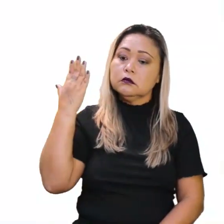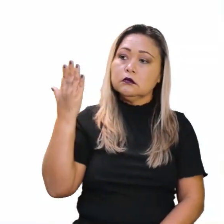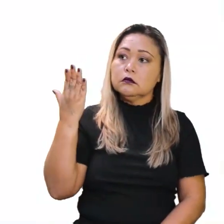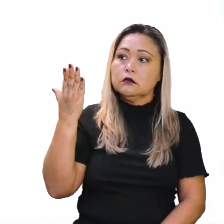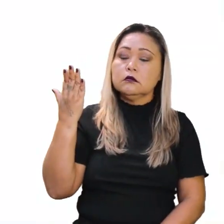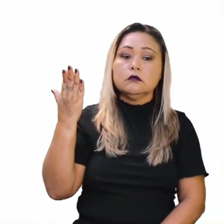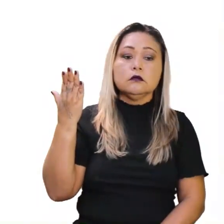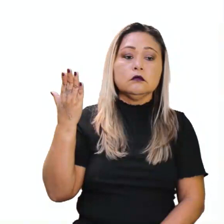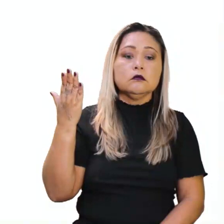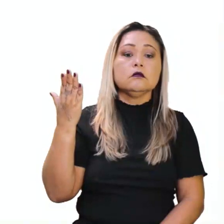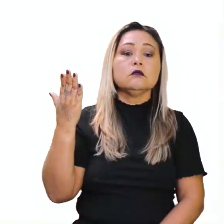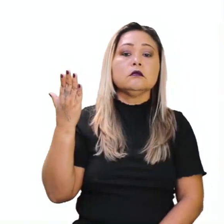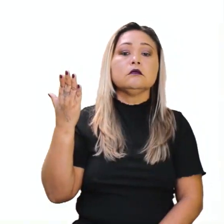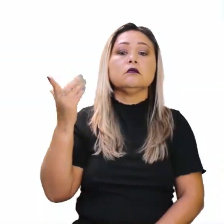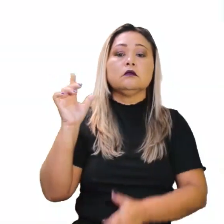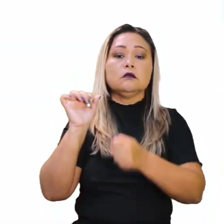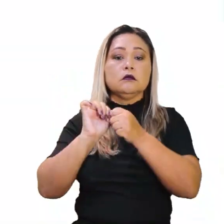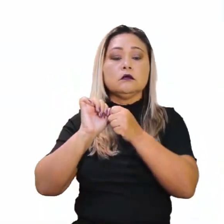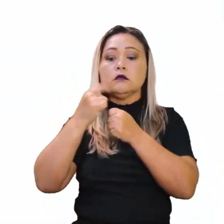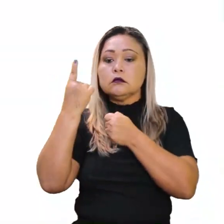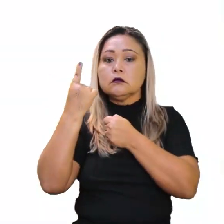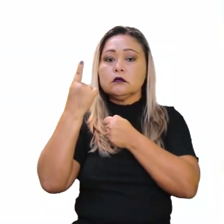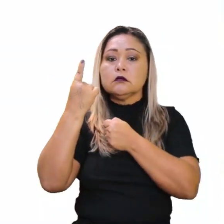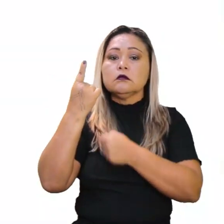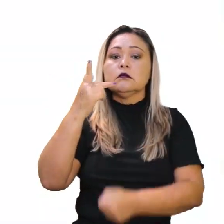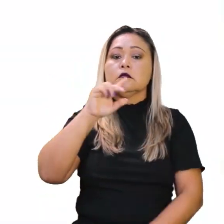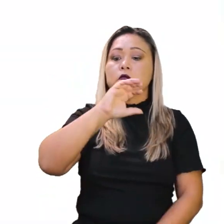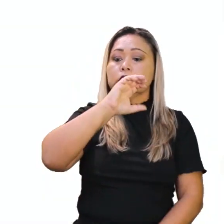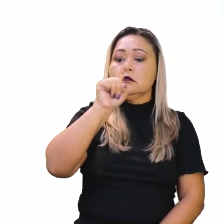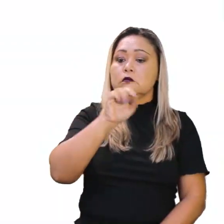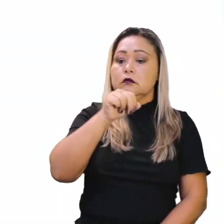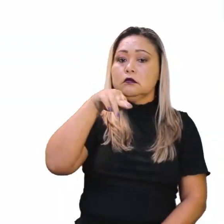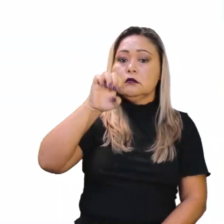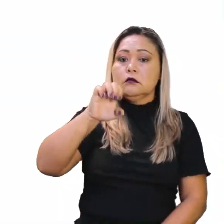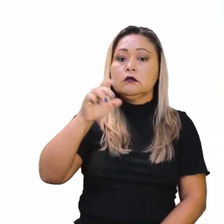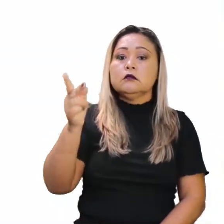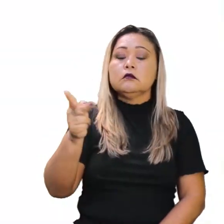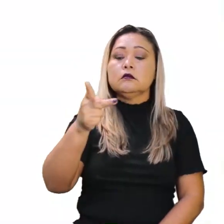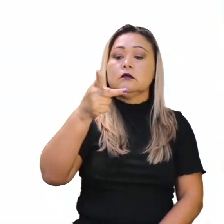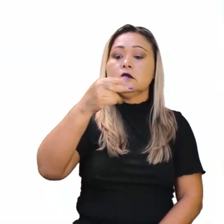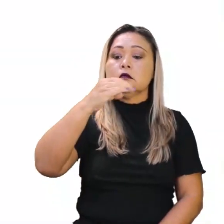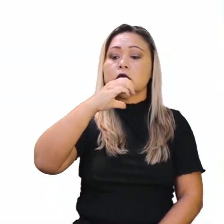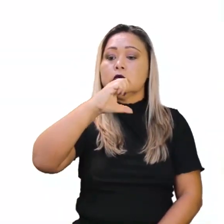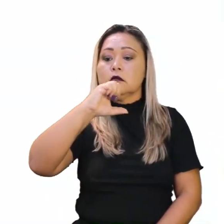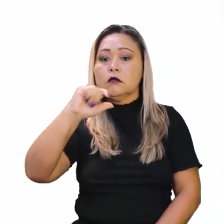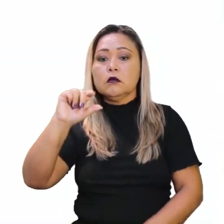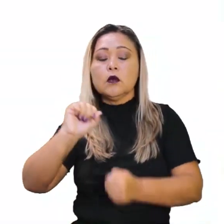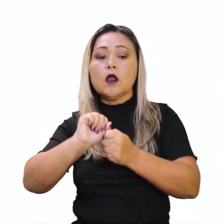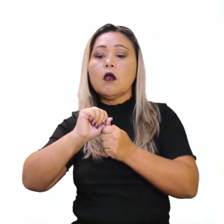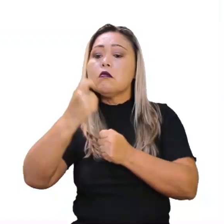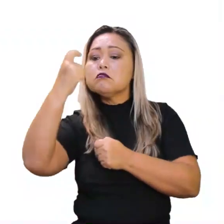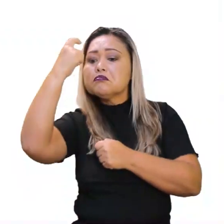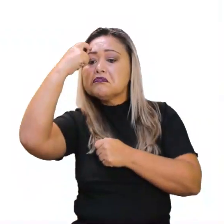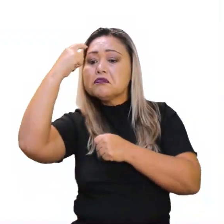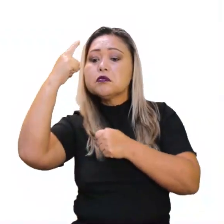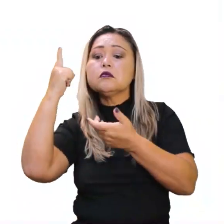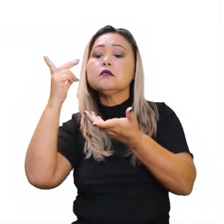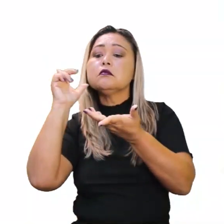Pois é. Cézanne e Picasso, como nós vimos na aula, eles tiveram a mesma ideia, né? Eles pintaram